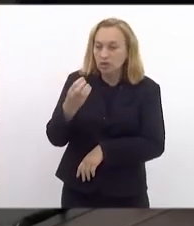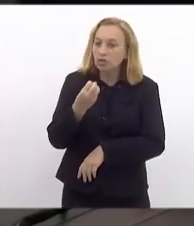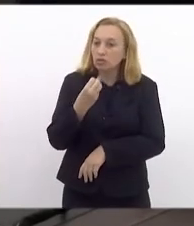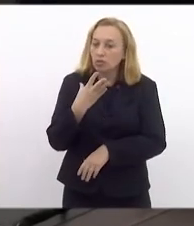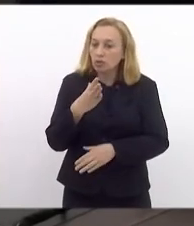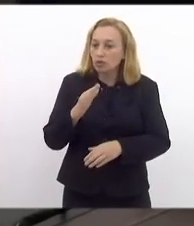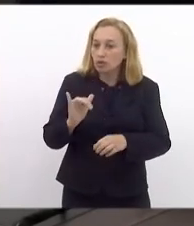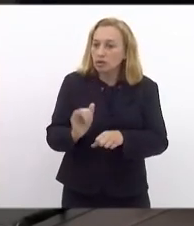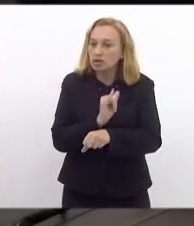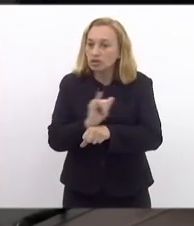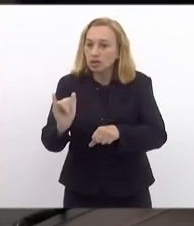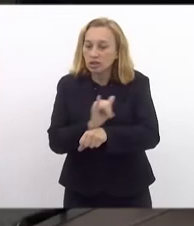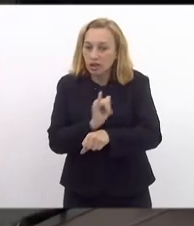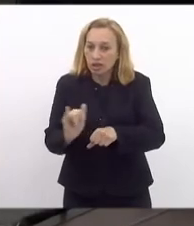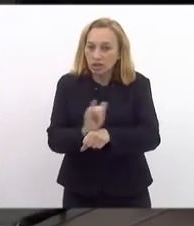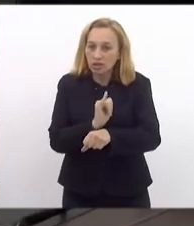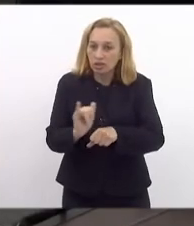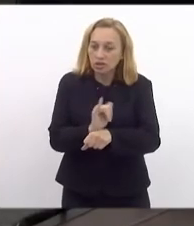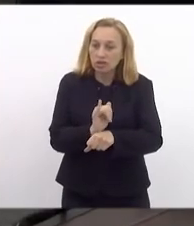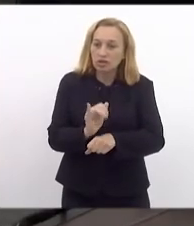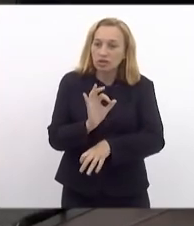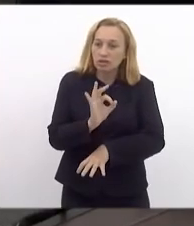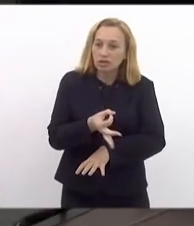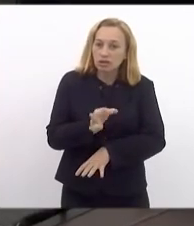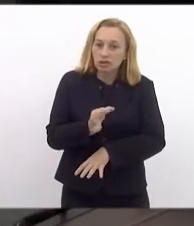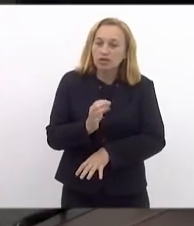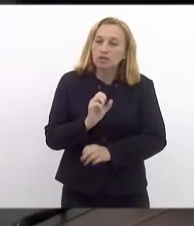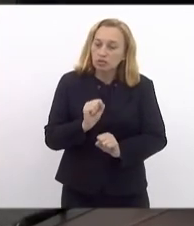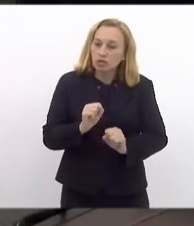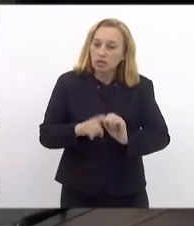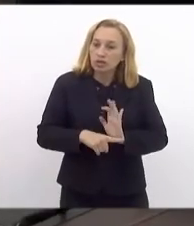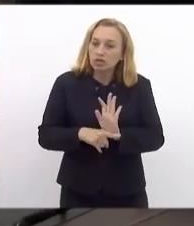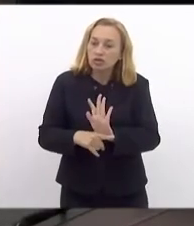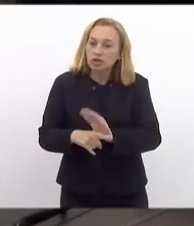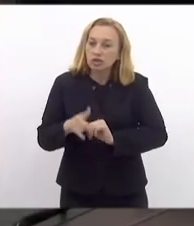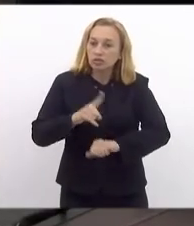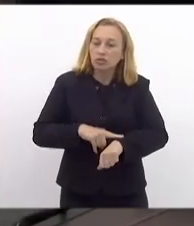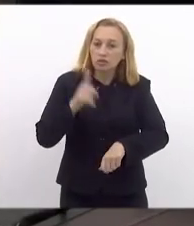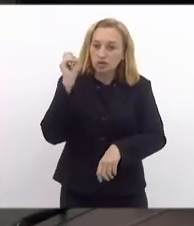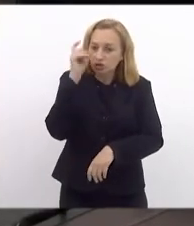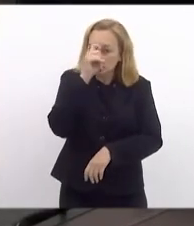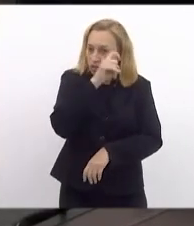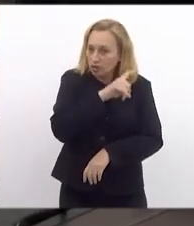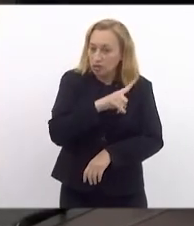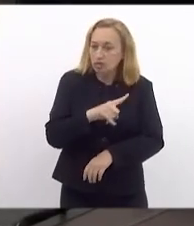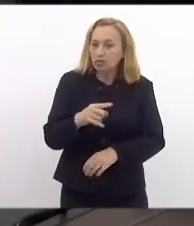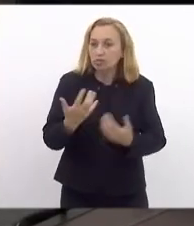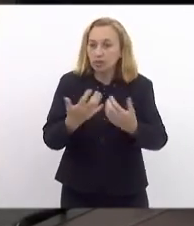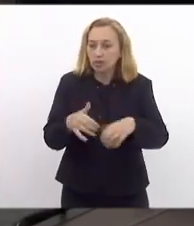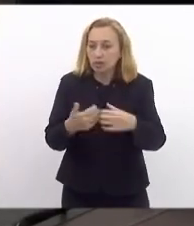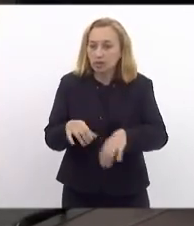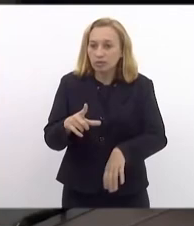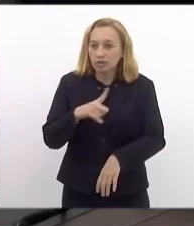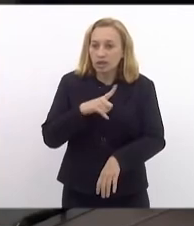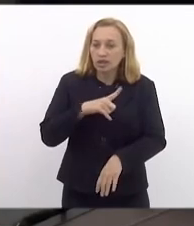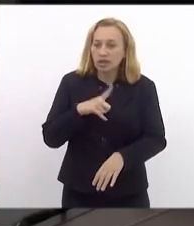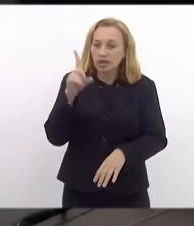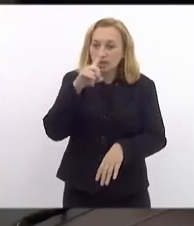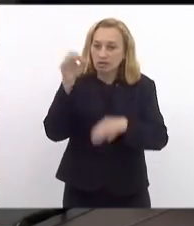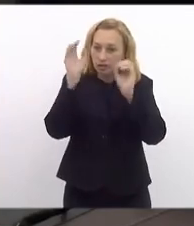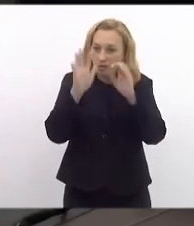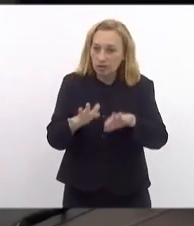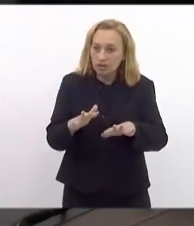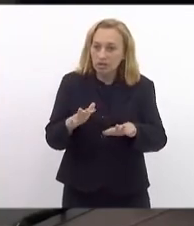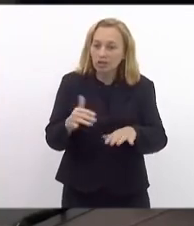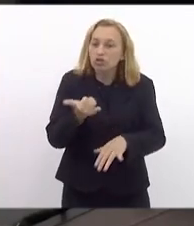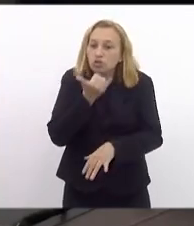mecanismo institucional permanente que a gente possa ajudar nesses momentos de dificuldade como Petrópolis Passo tá fiquem com Deus obrigado